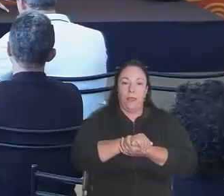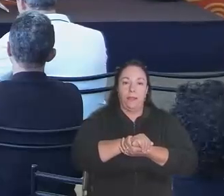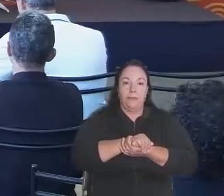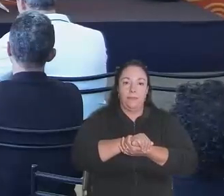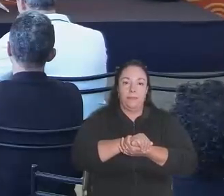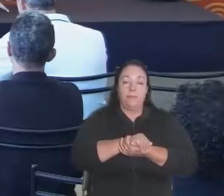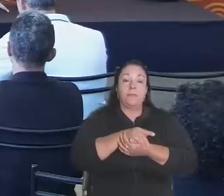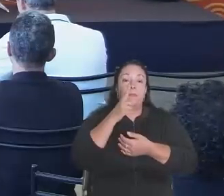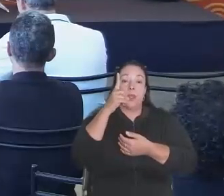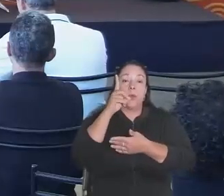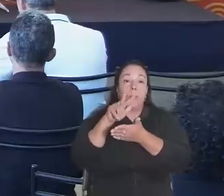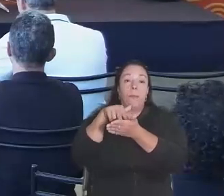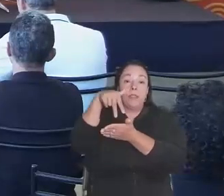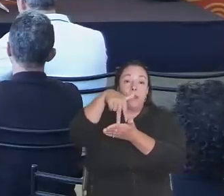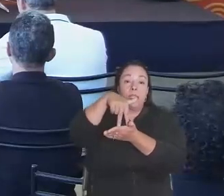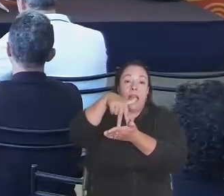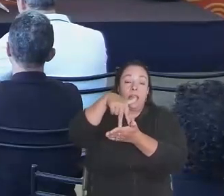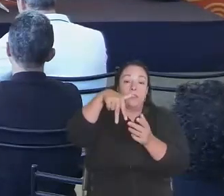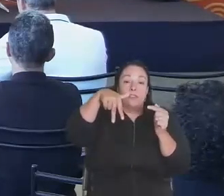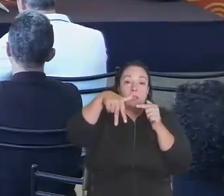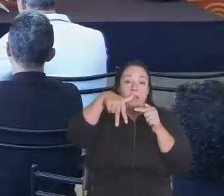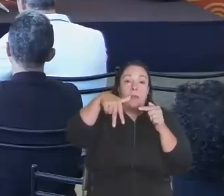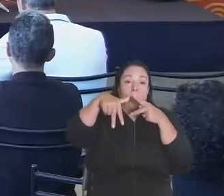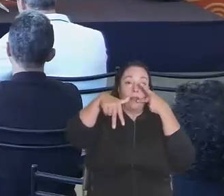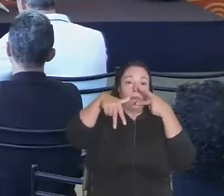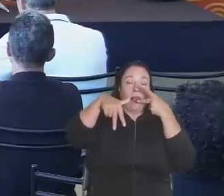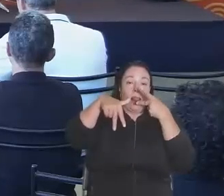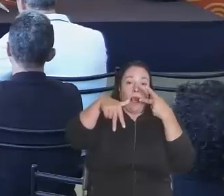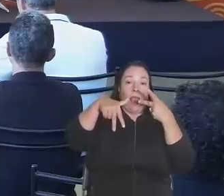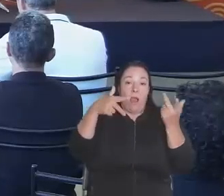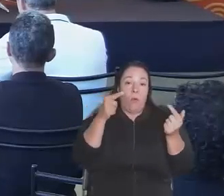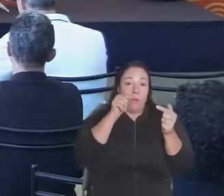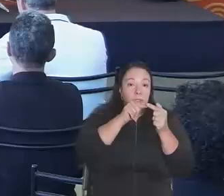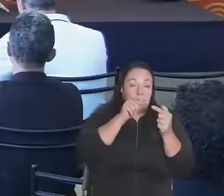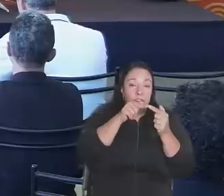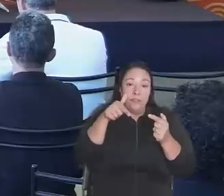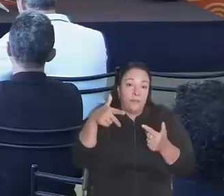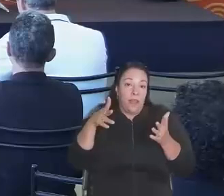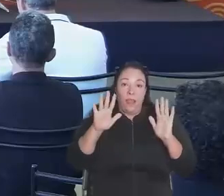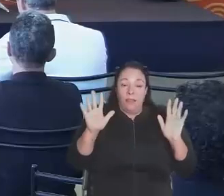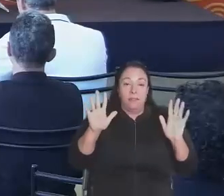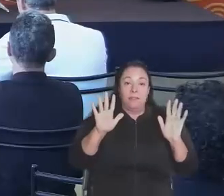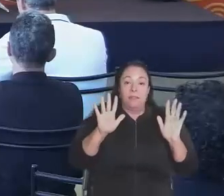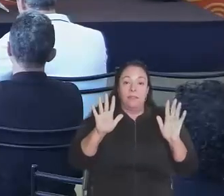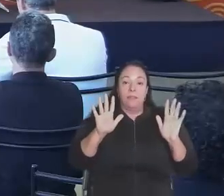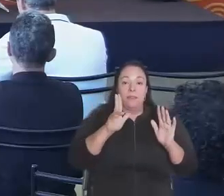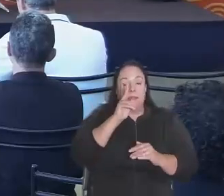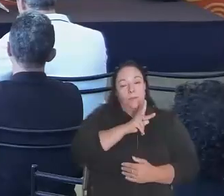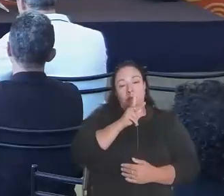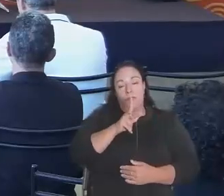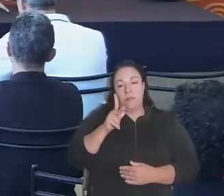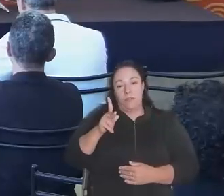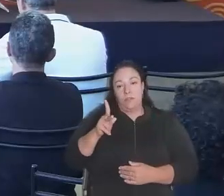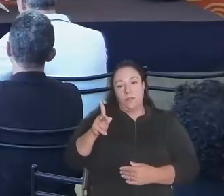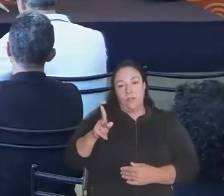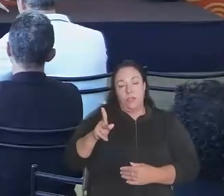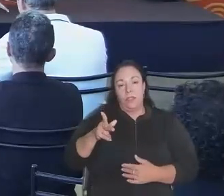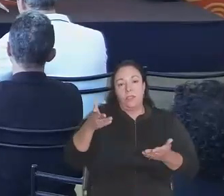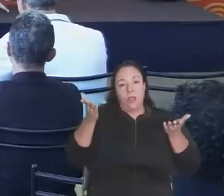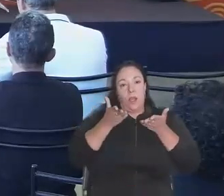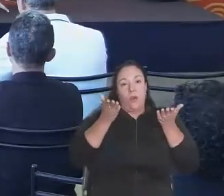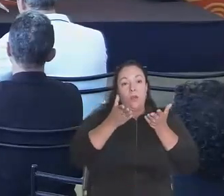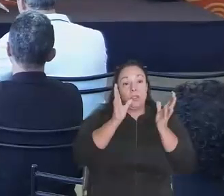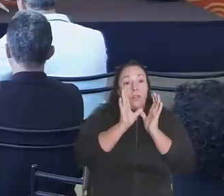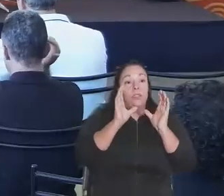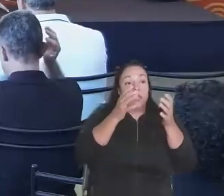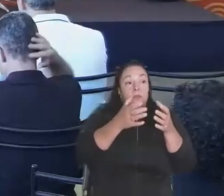destacar um deles, pelo menos, ou um fato deles, sobre eles. Professora, hoje a nossa